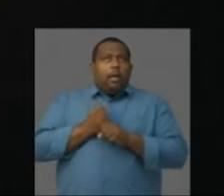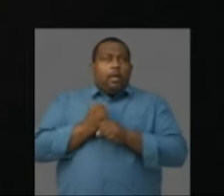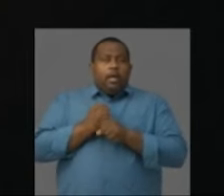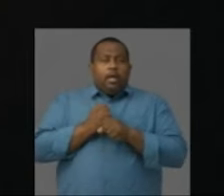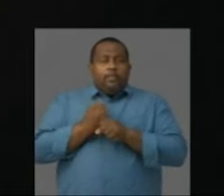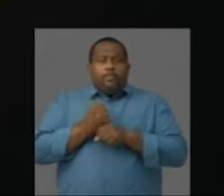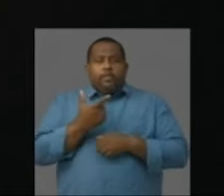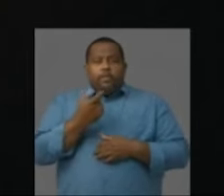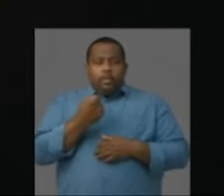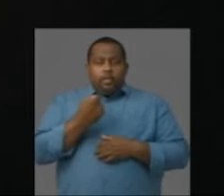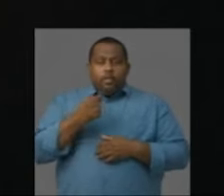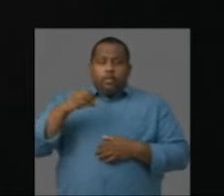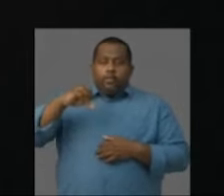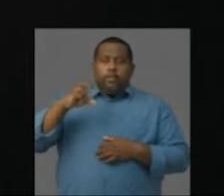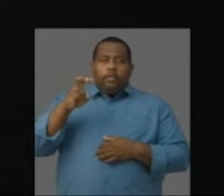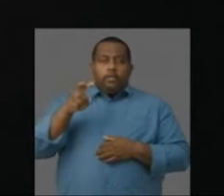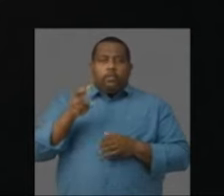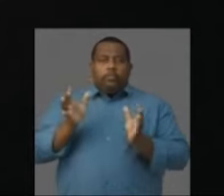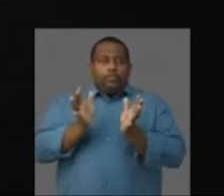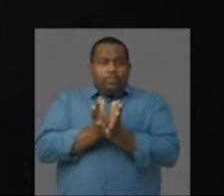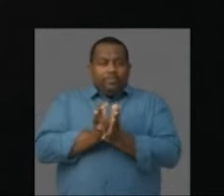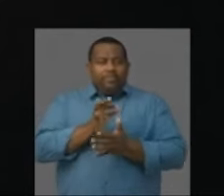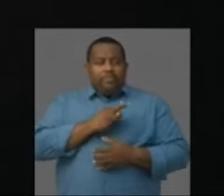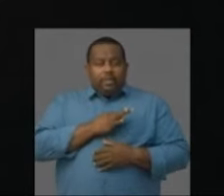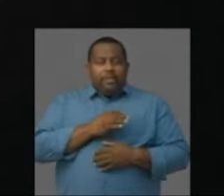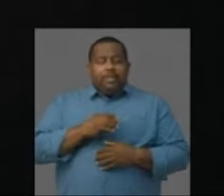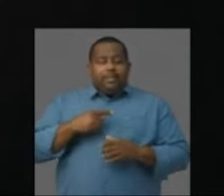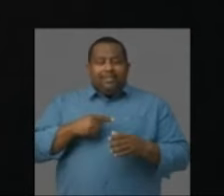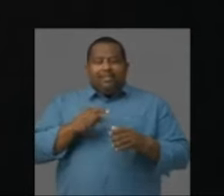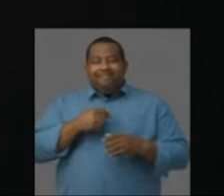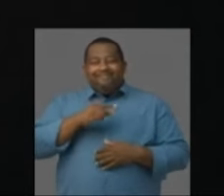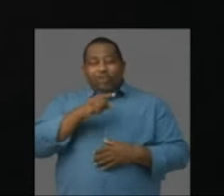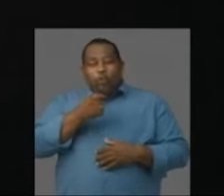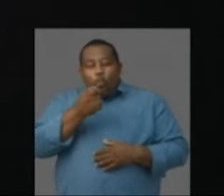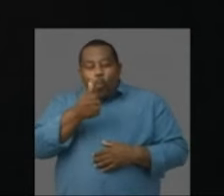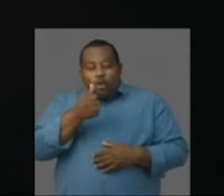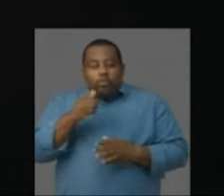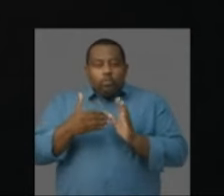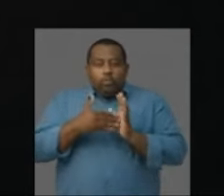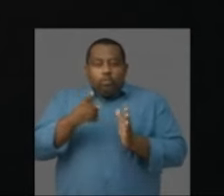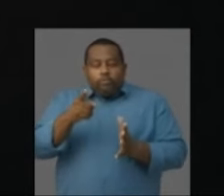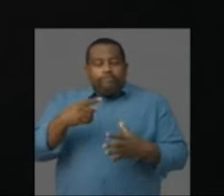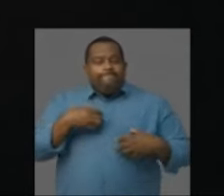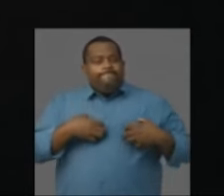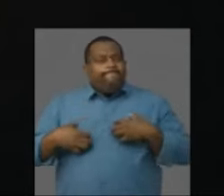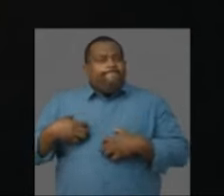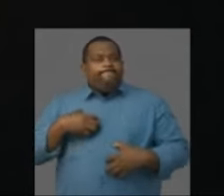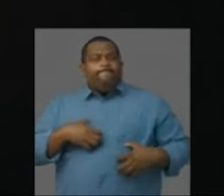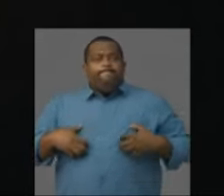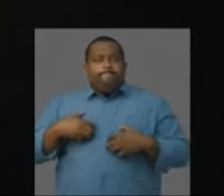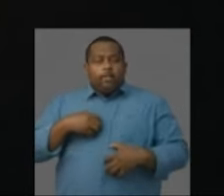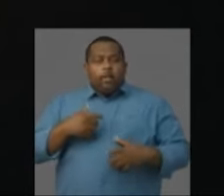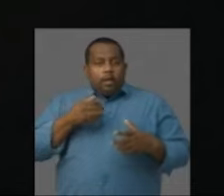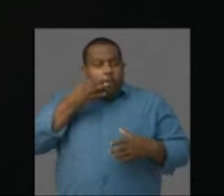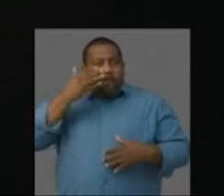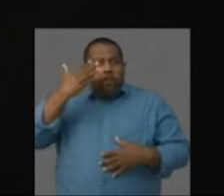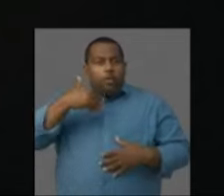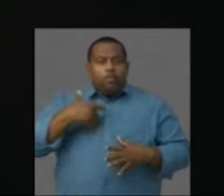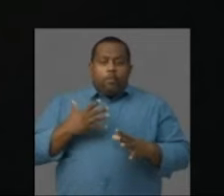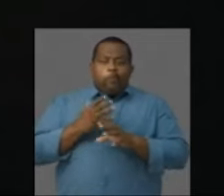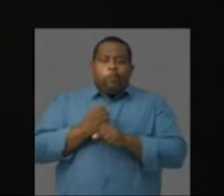anos. 95% da tropa está completamente insatisfeita. É só ver os números. Um dos estados